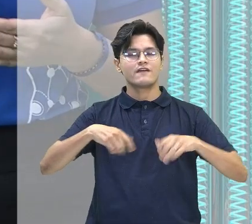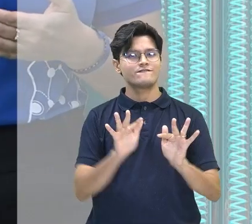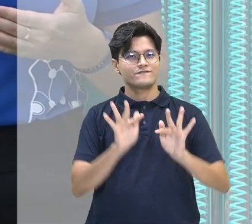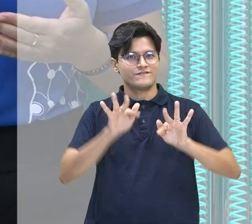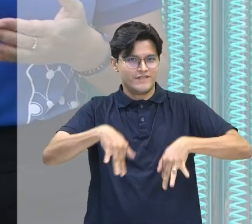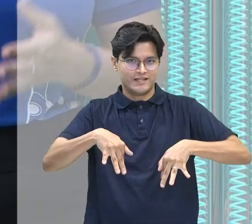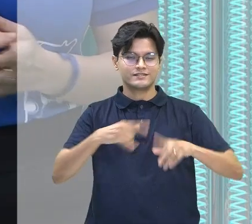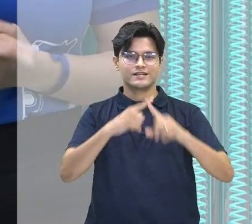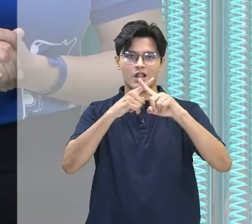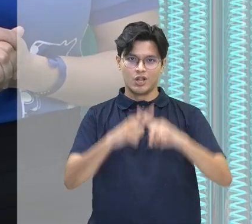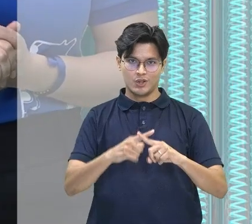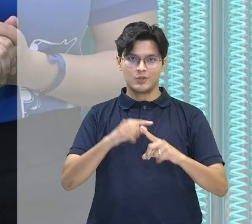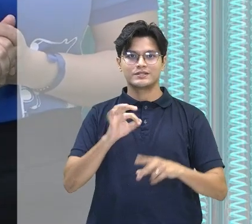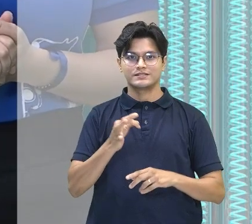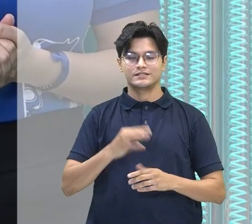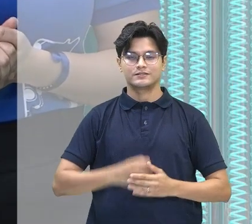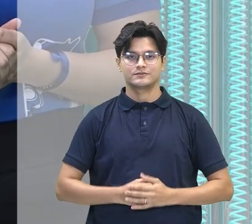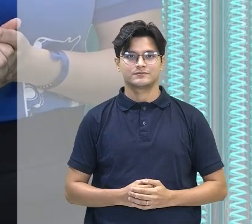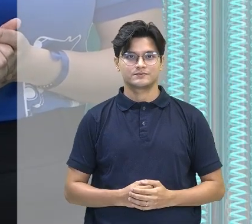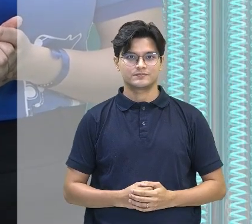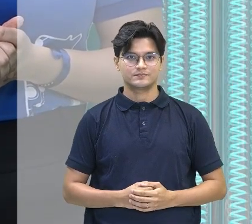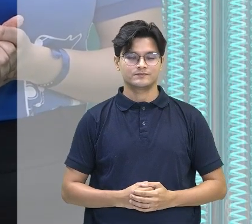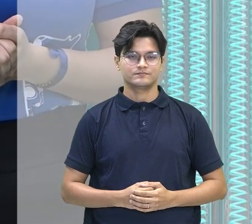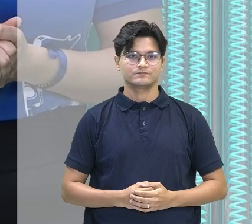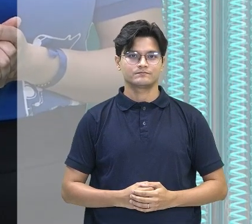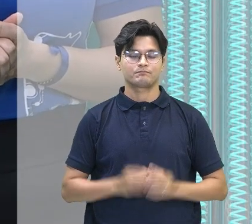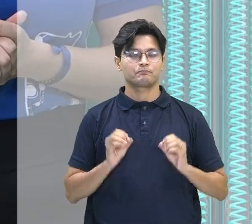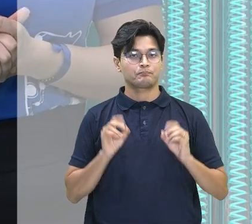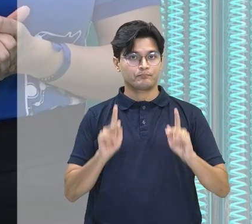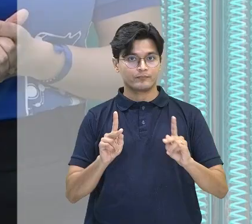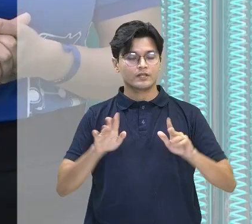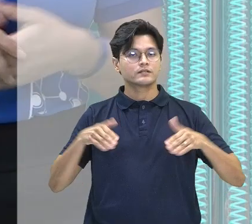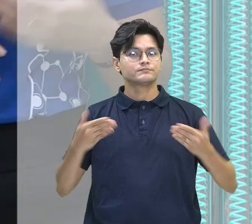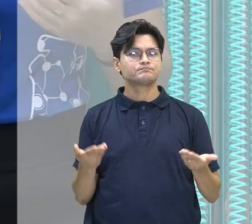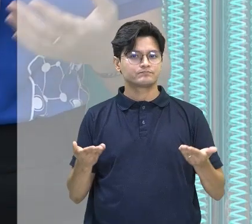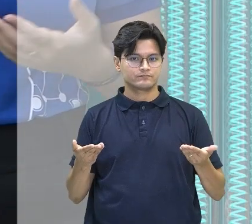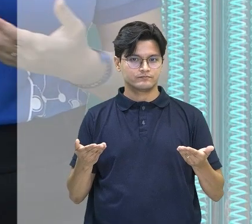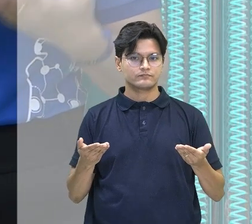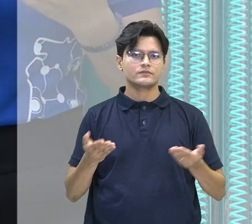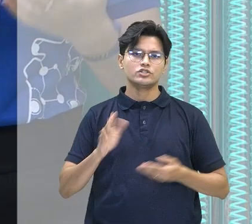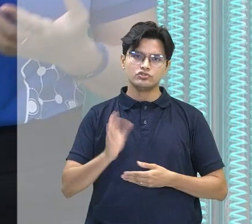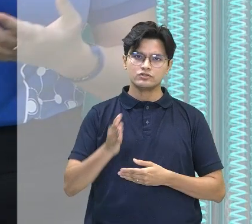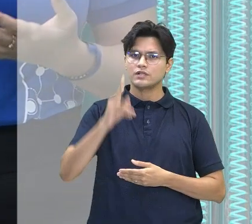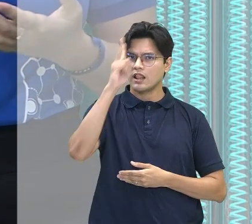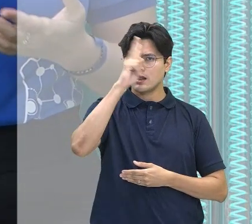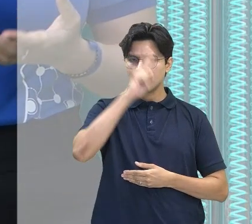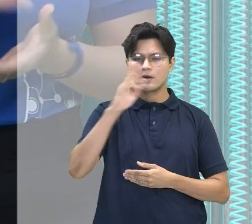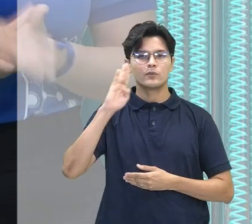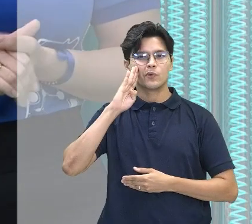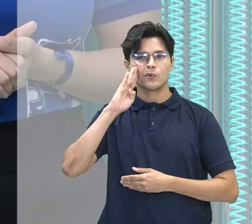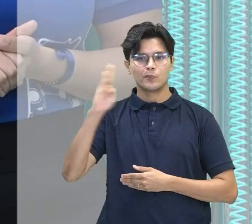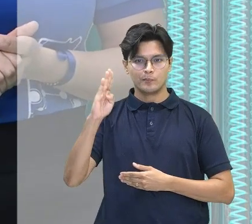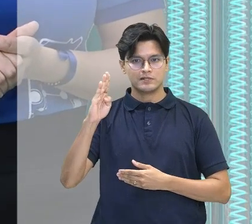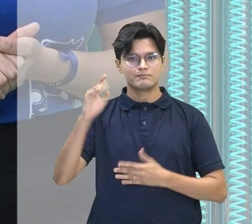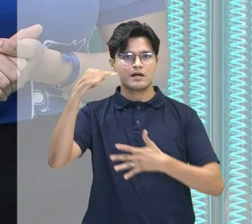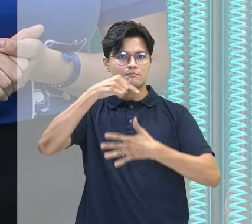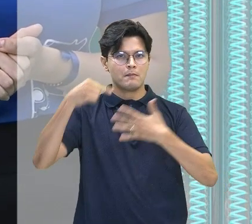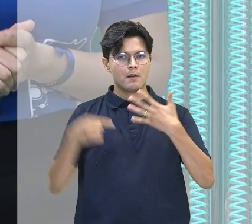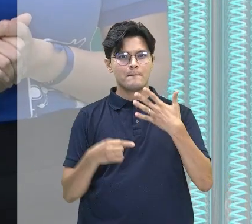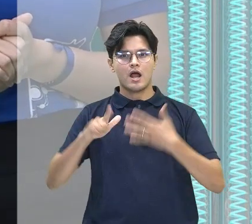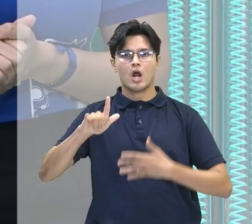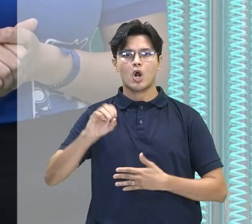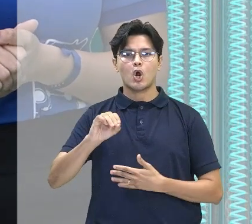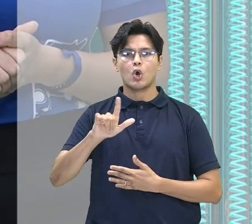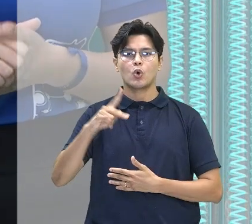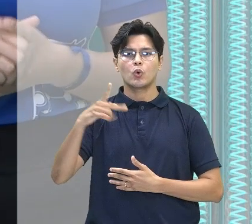aplicar algum golpe no seu adversário, ok? Muito bem. Agora que a gente conseguiu relembrar os principais golpes aqui aplicados dentro de